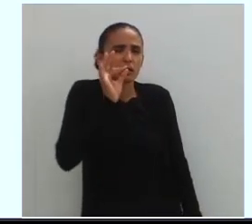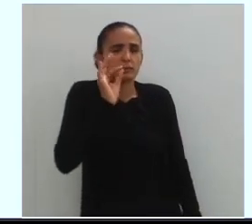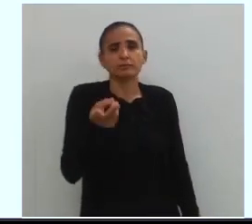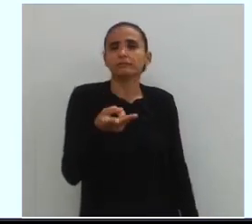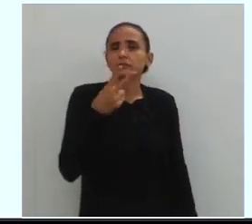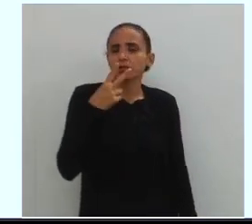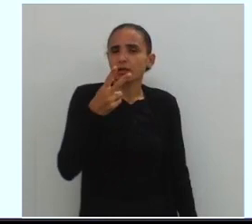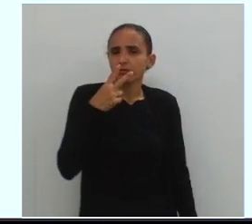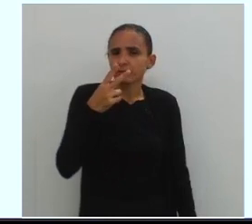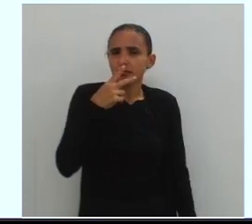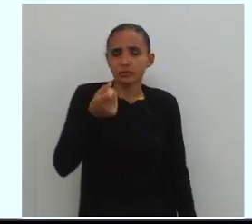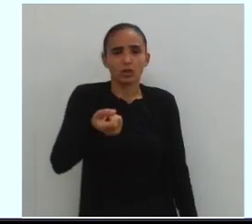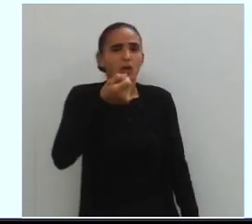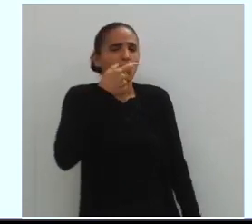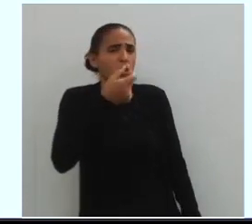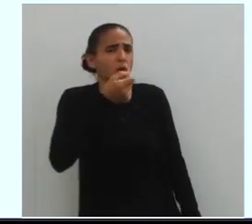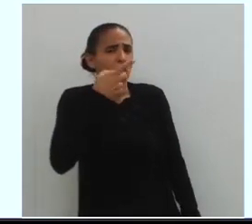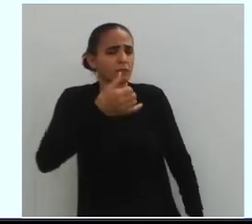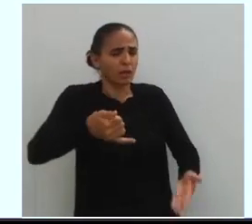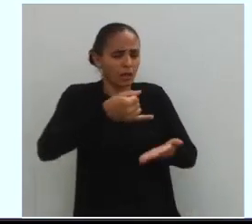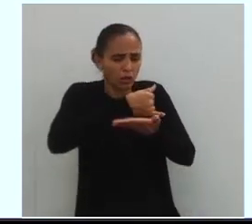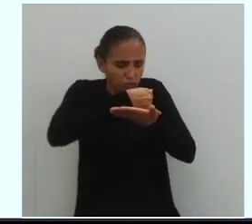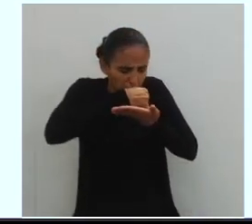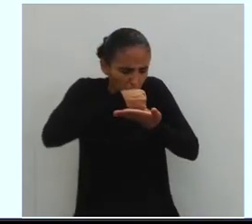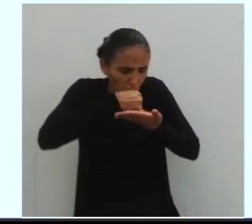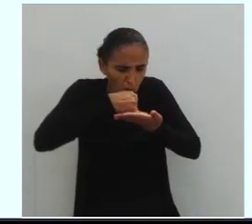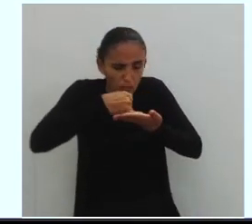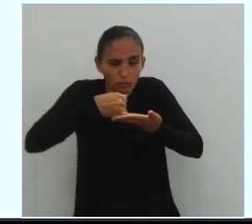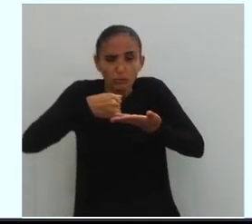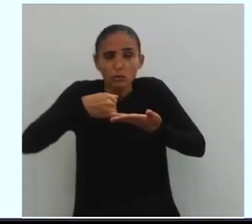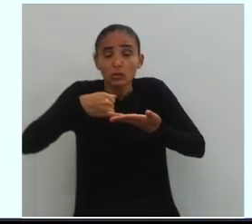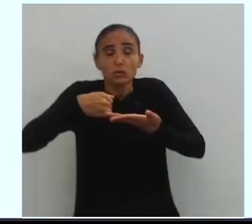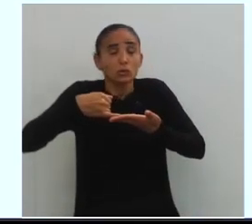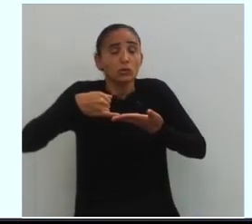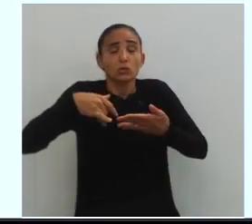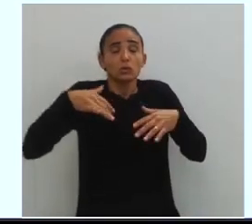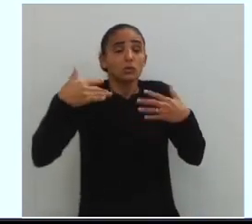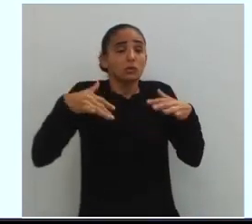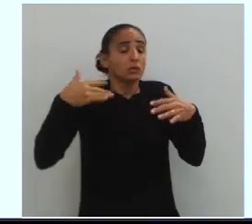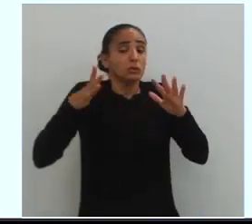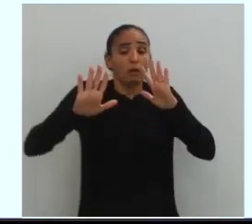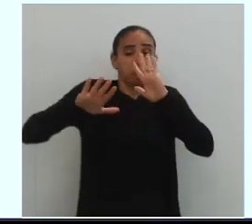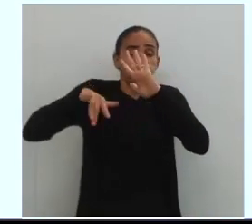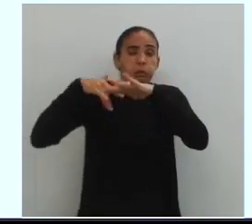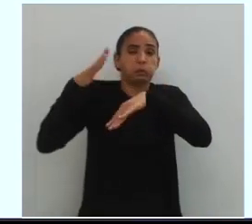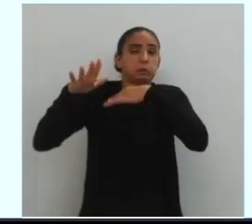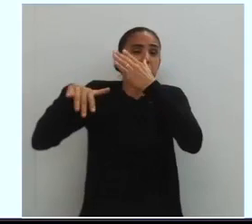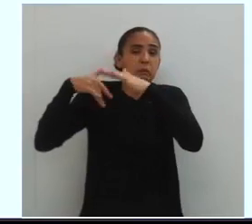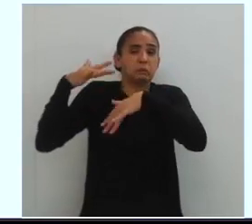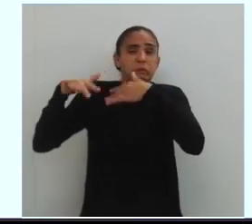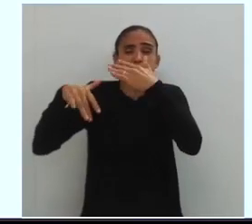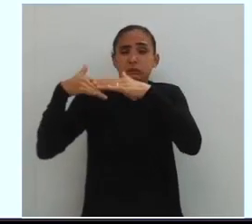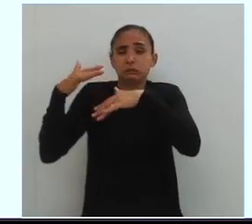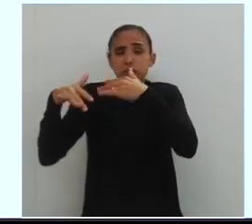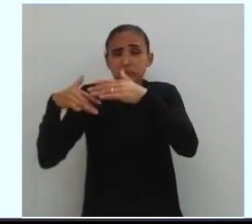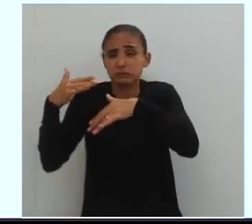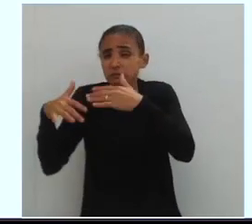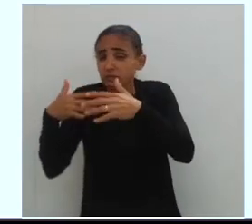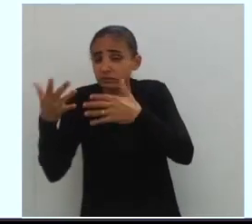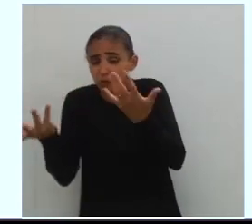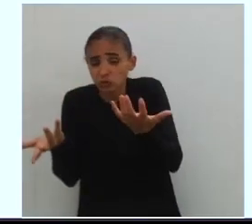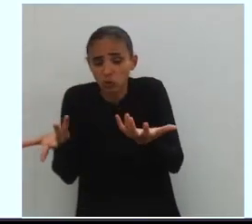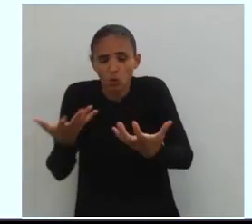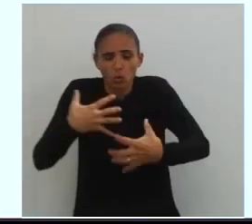o tabaco, anfetaminas, cocaína, o crack, né? As anfetaminas, assim como outros estimulantes,